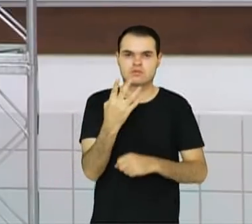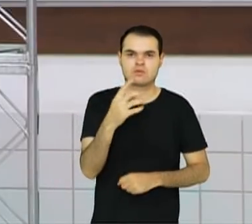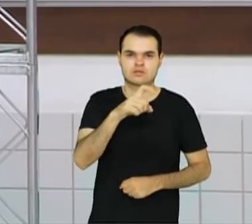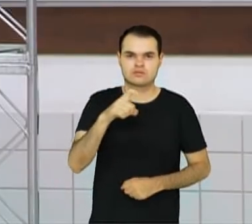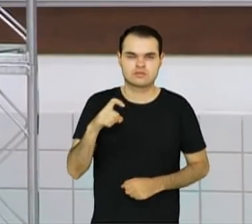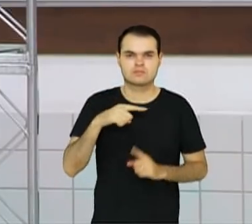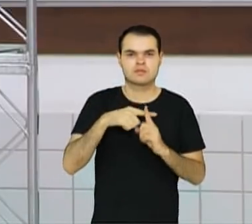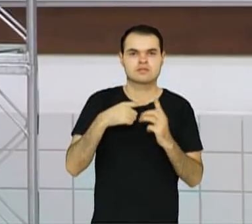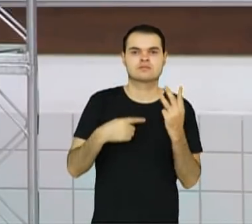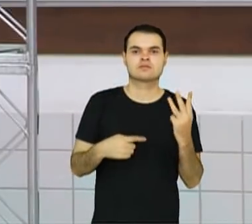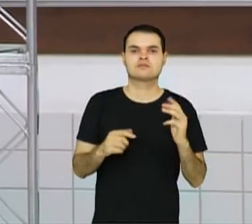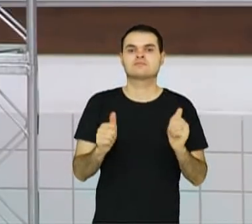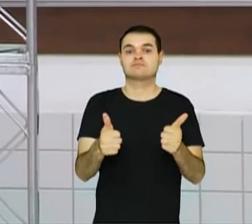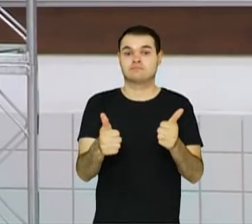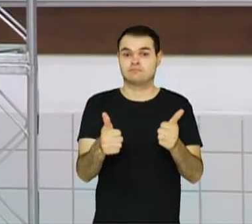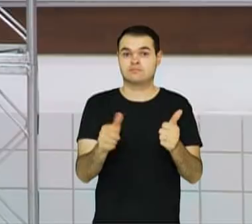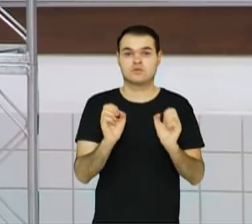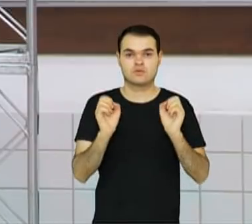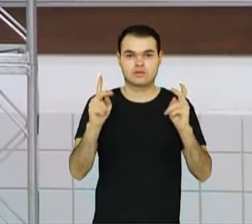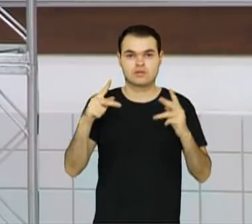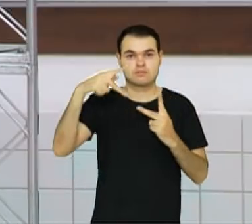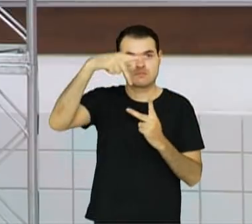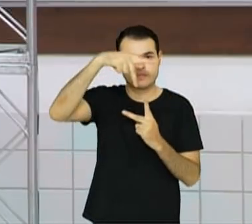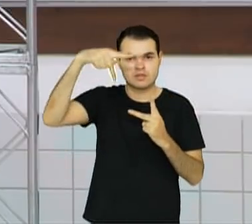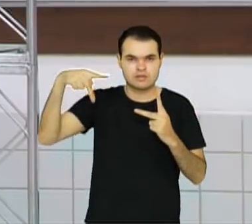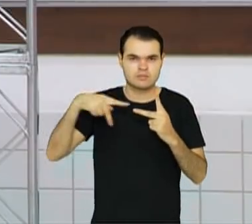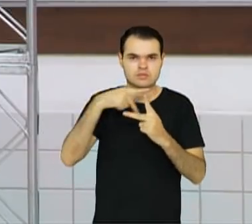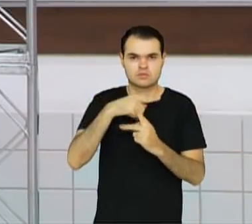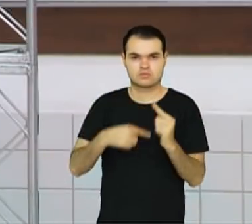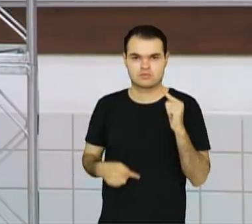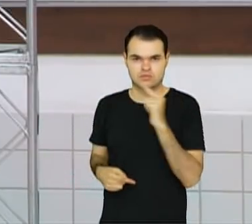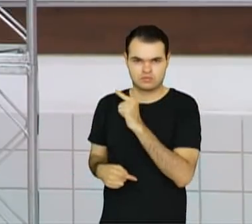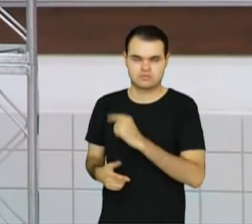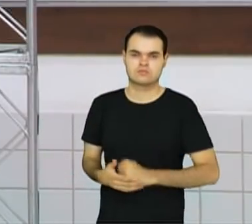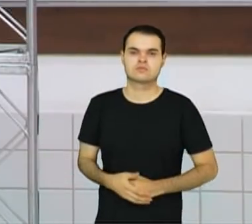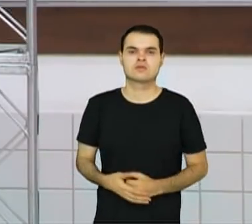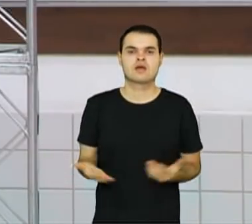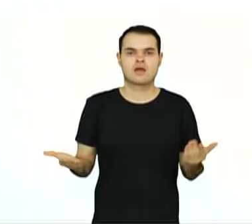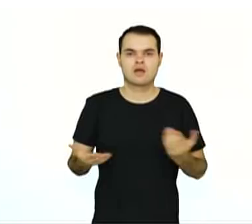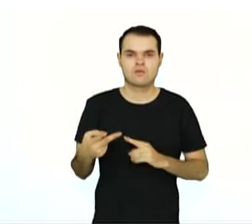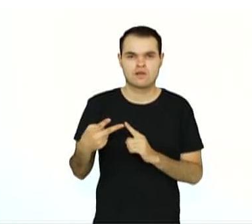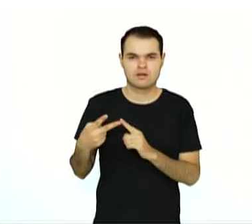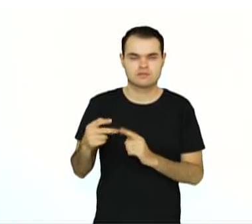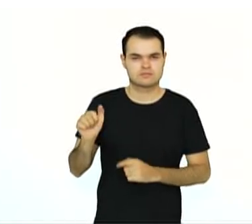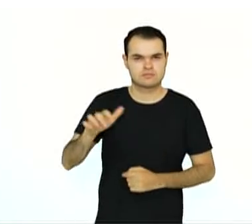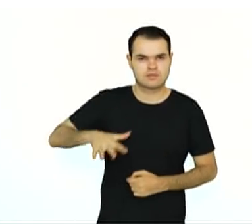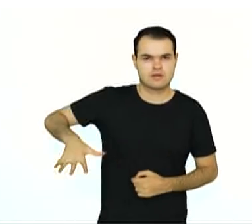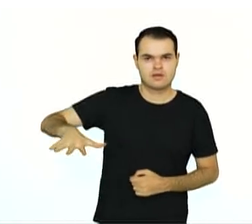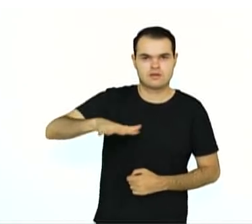mais 6. Ok? Esse é o meu perímetro desse retângulo. Agora nós vamos ver a área.